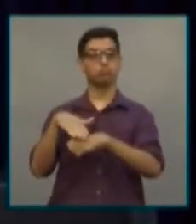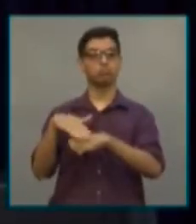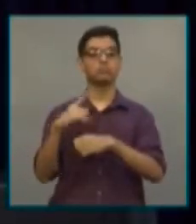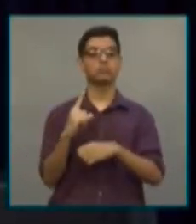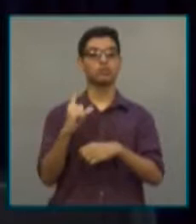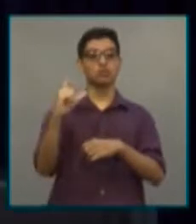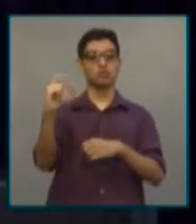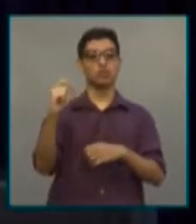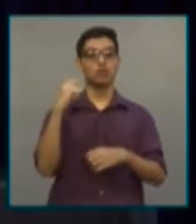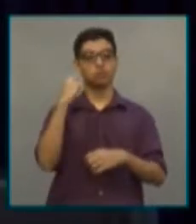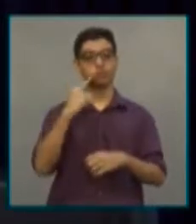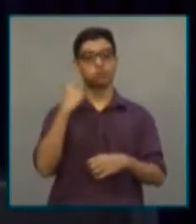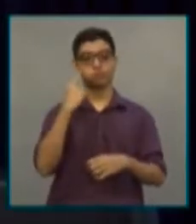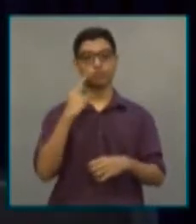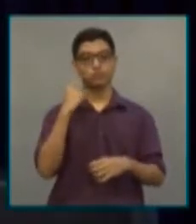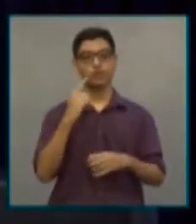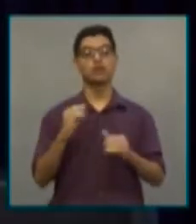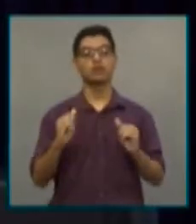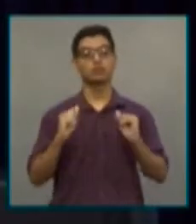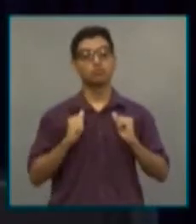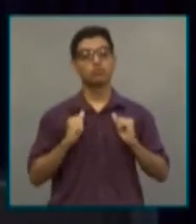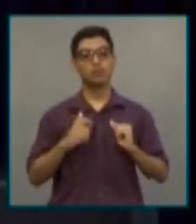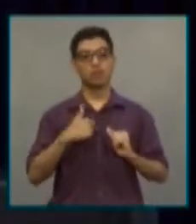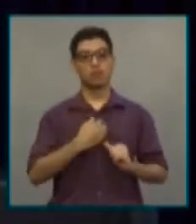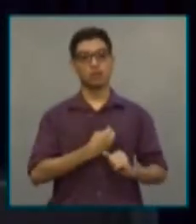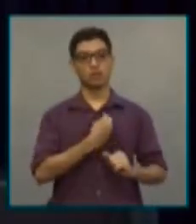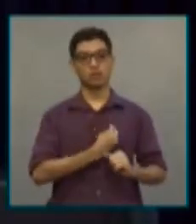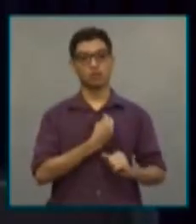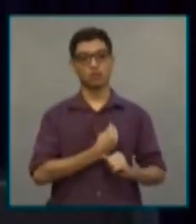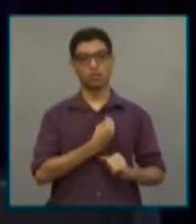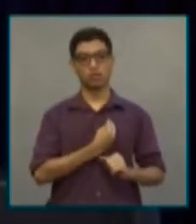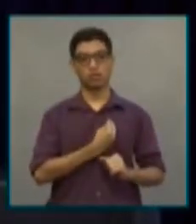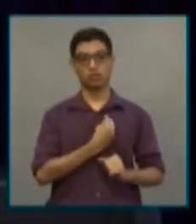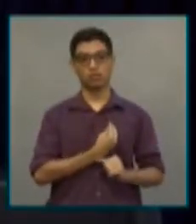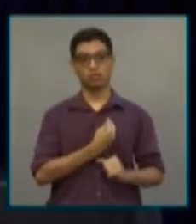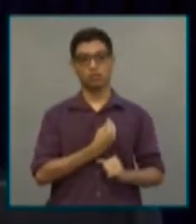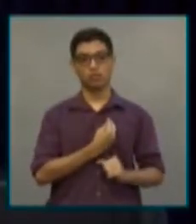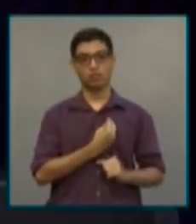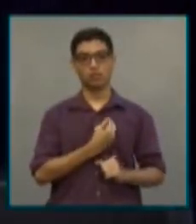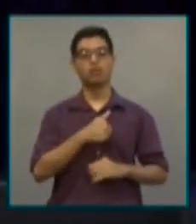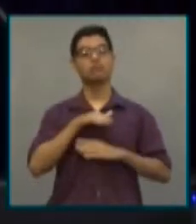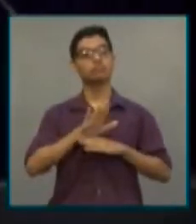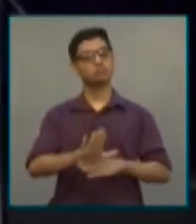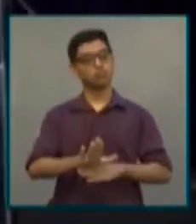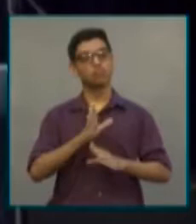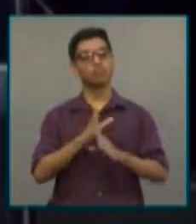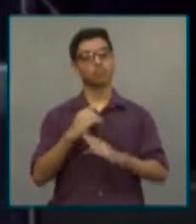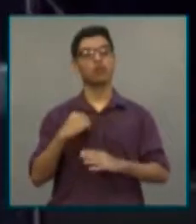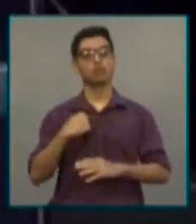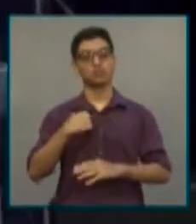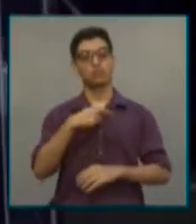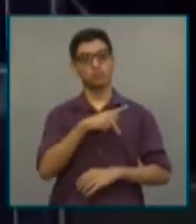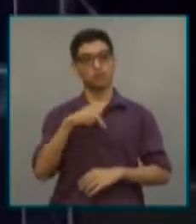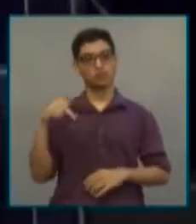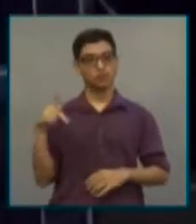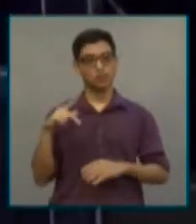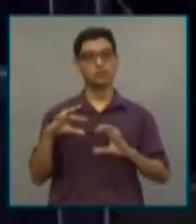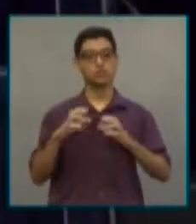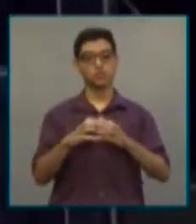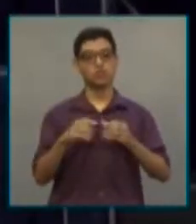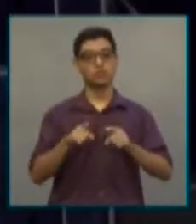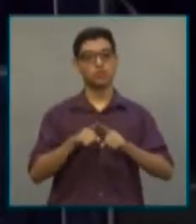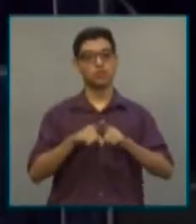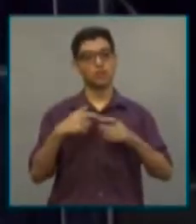direito previdenciário, que eu prestei um serviço com muito orgulho por ser presidente da comissão e muito me honra.